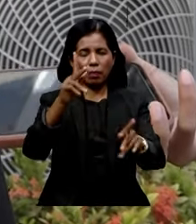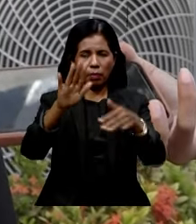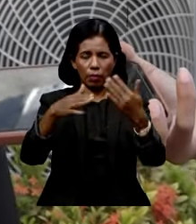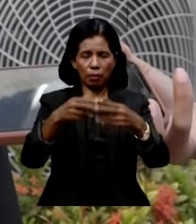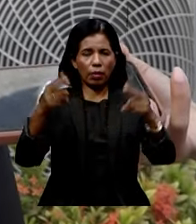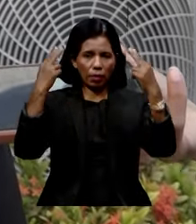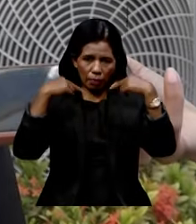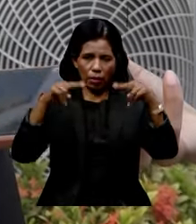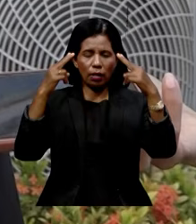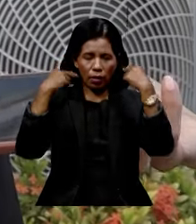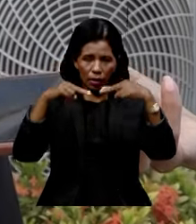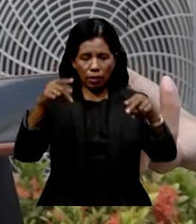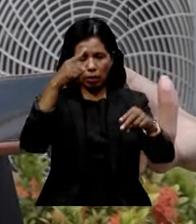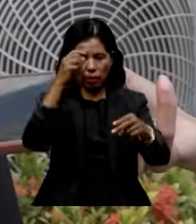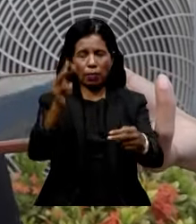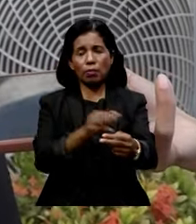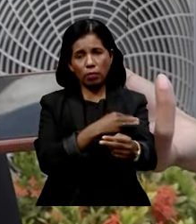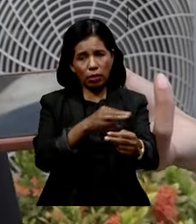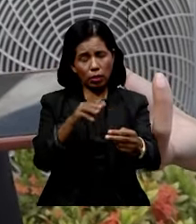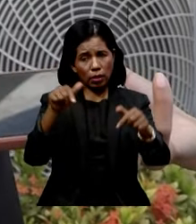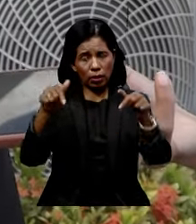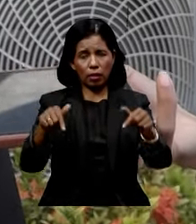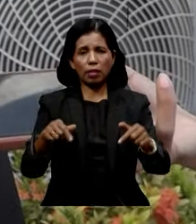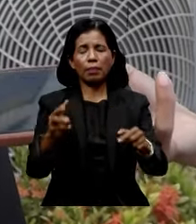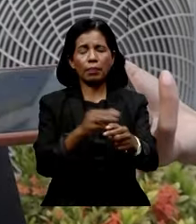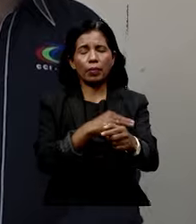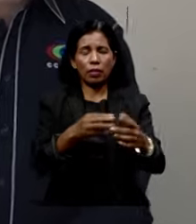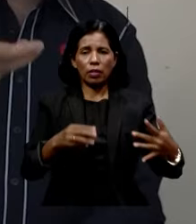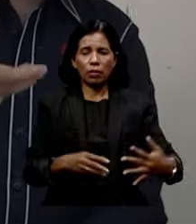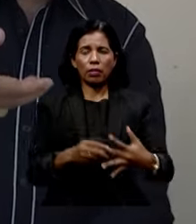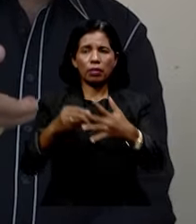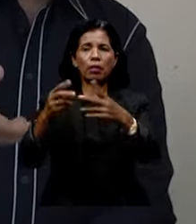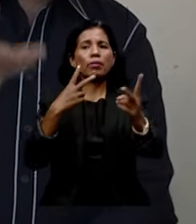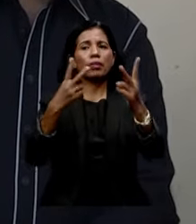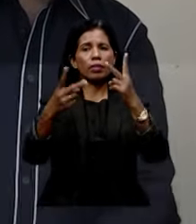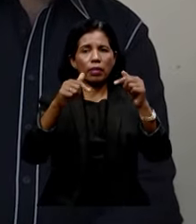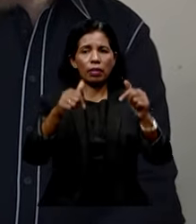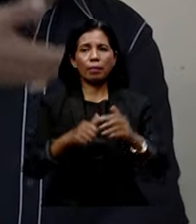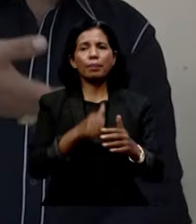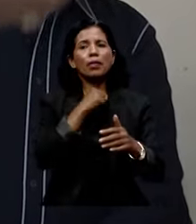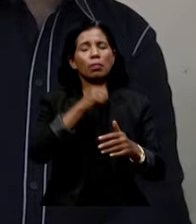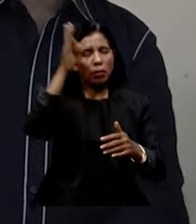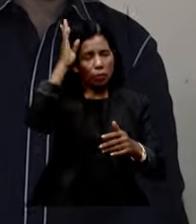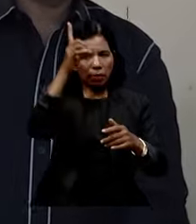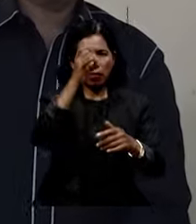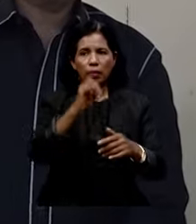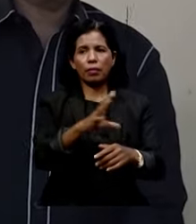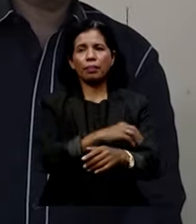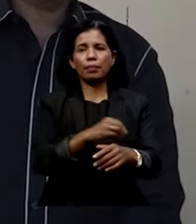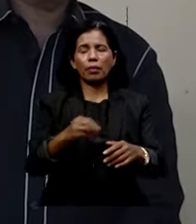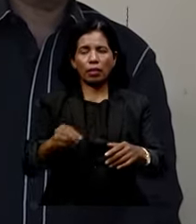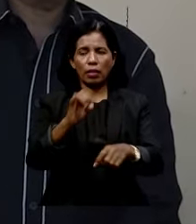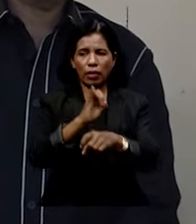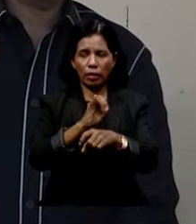hanano tamba música de né, nessa unita de né, música oficial, ba visita de né. Arcebispo Dili no coordenador geral da equipa uma